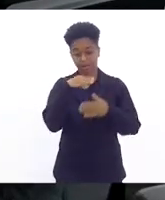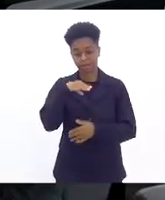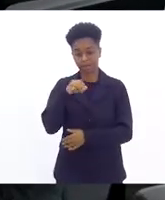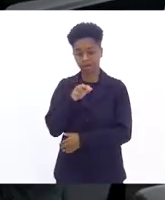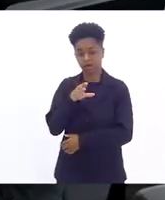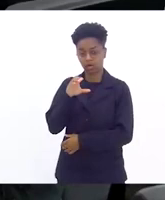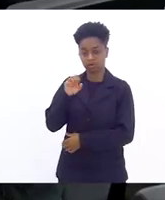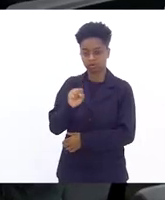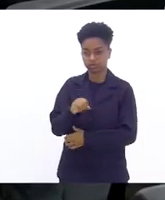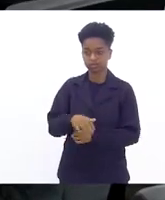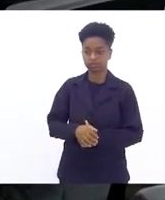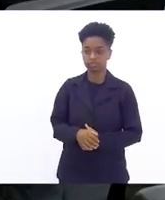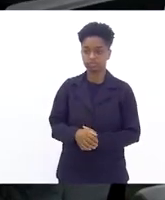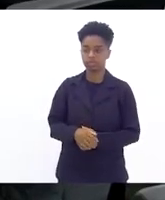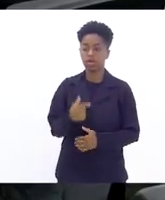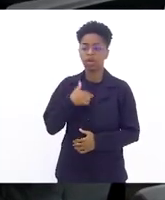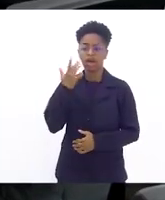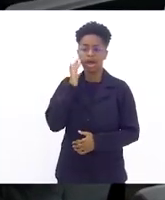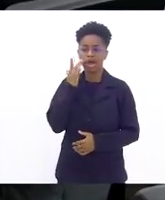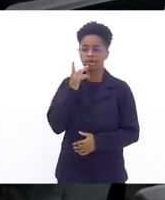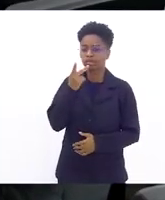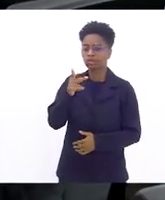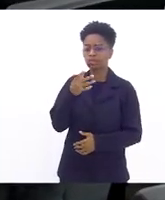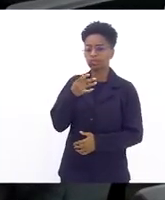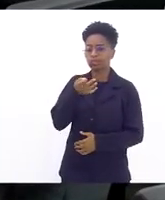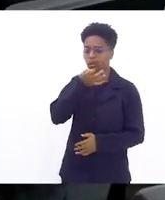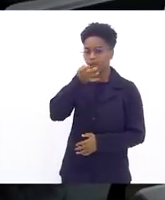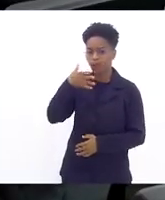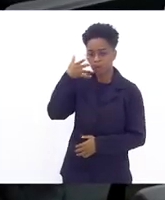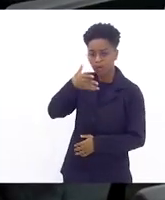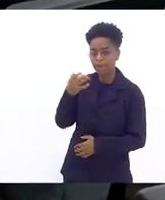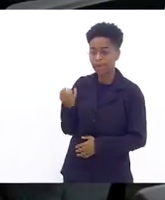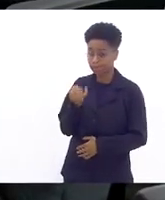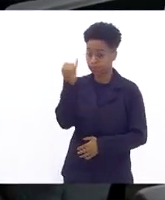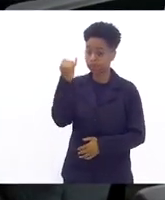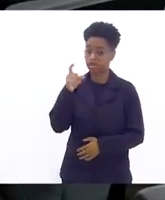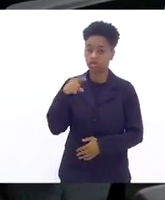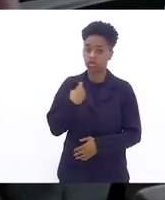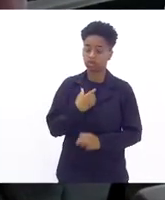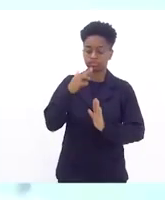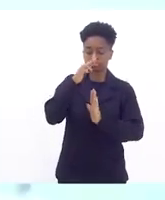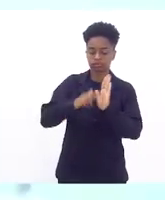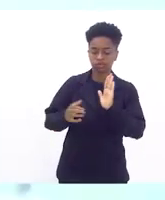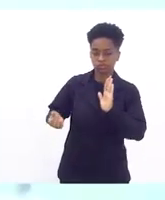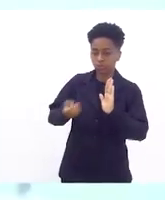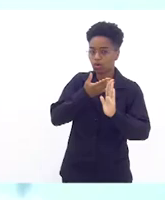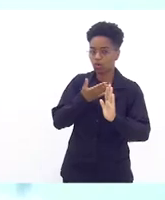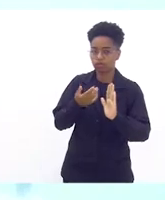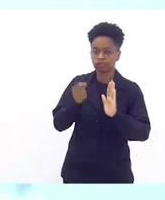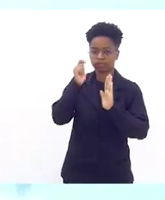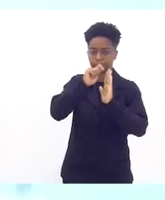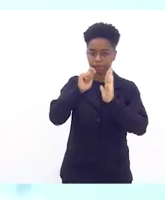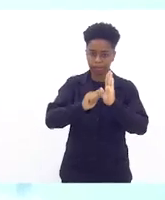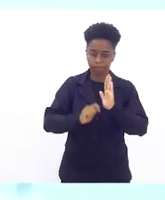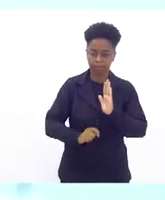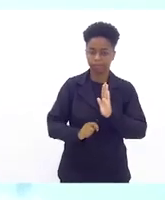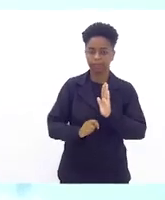até acho que essa essa tua ponderação é muito válida da gente nesse novo relatório que vai ser gerado